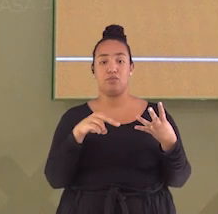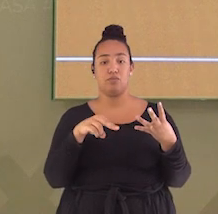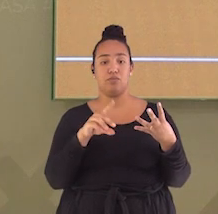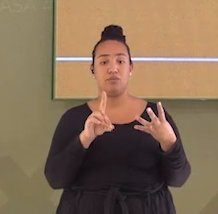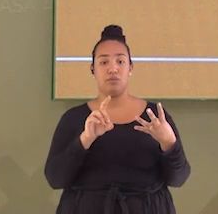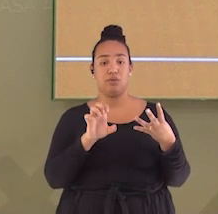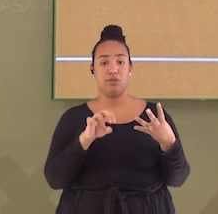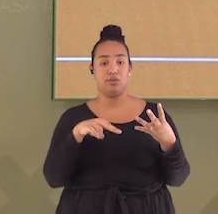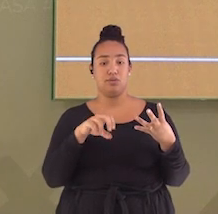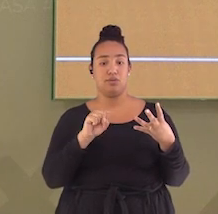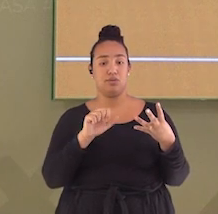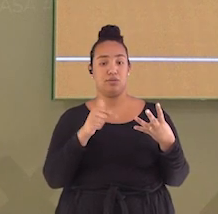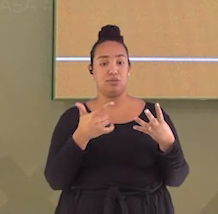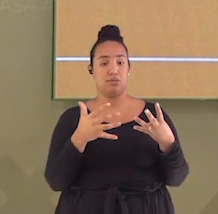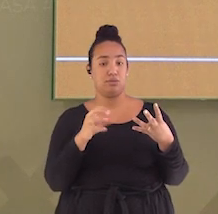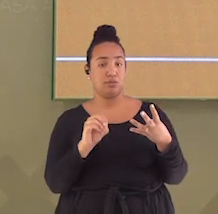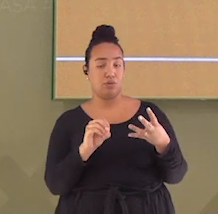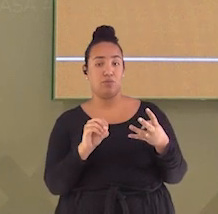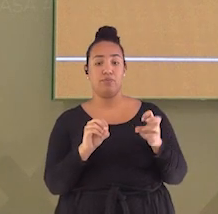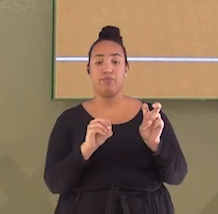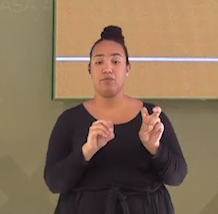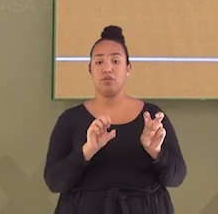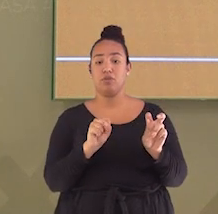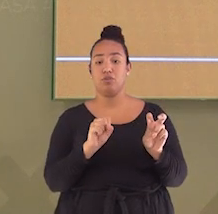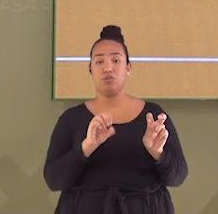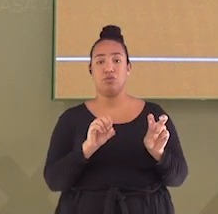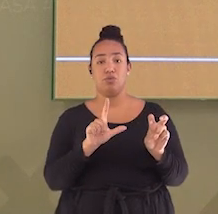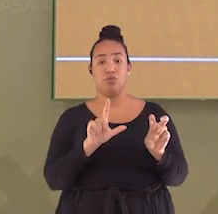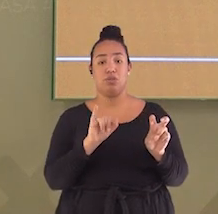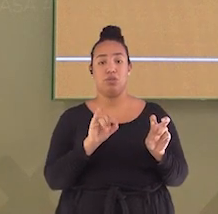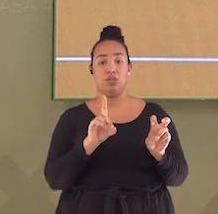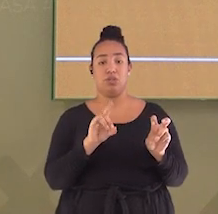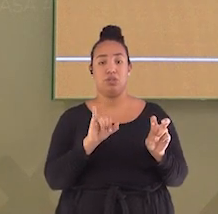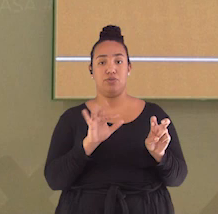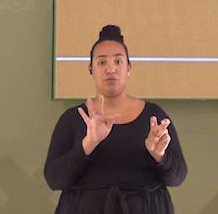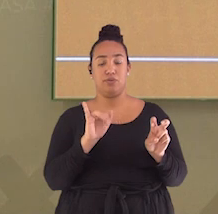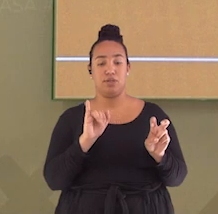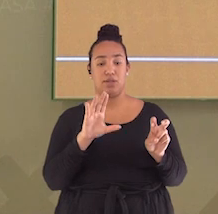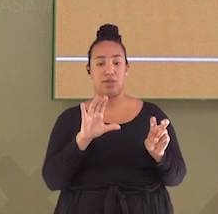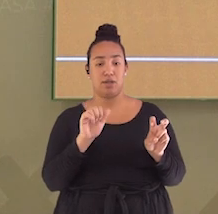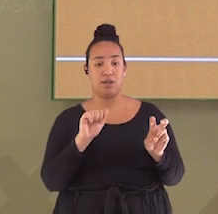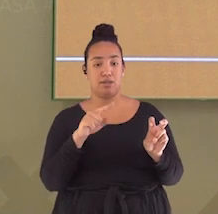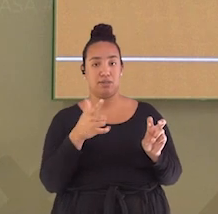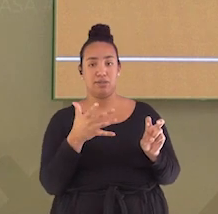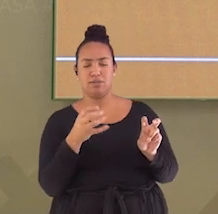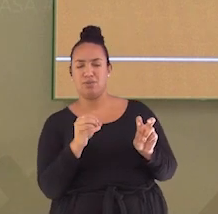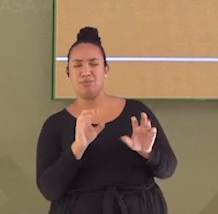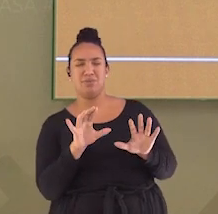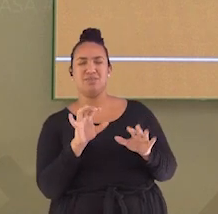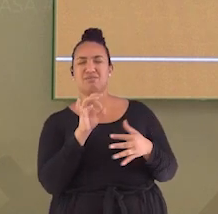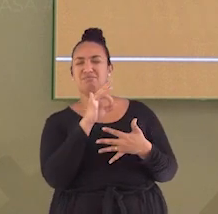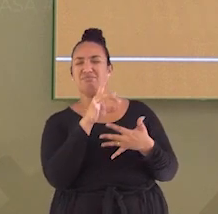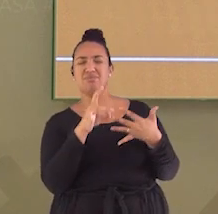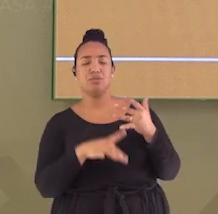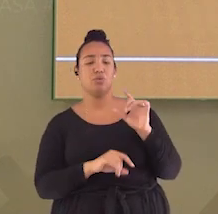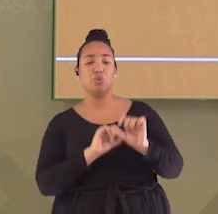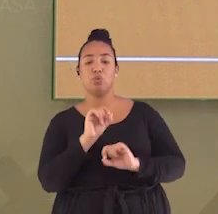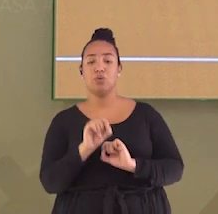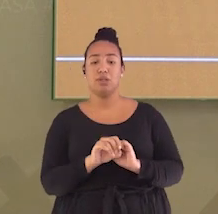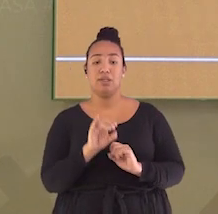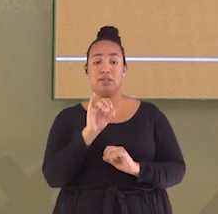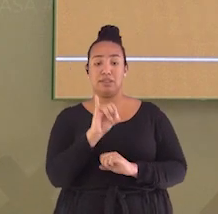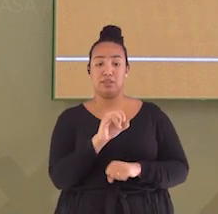é isso? Bom, preste atenção. Quando eu estou no estado sólido e vou para o líquido, está